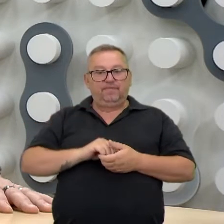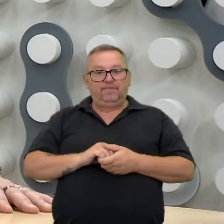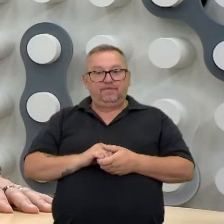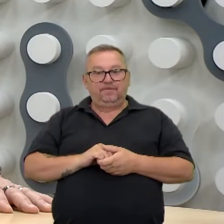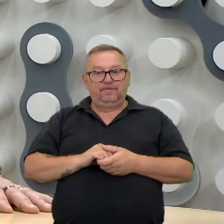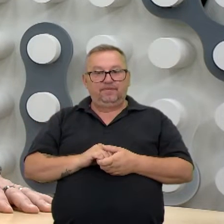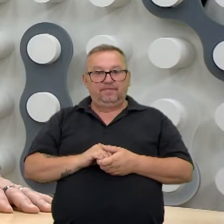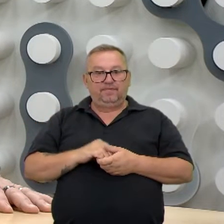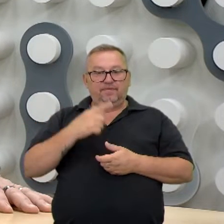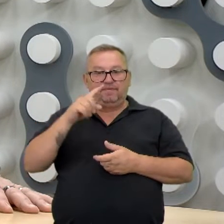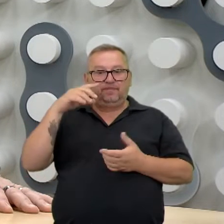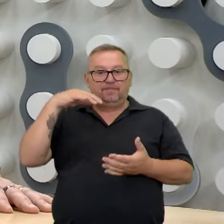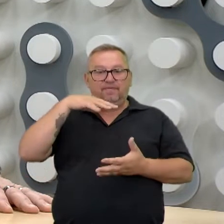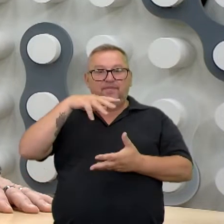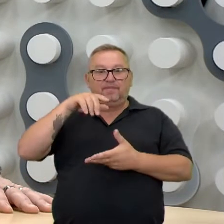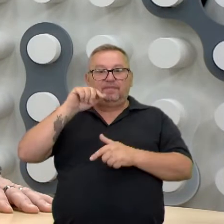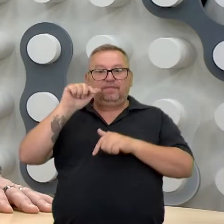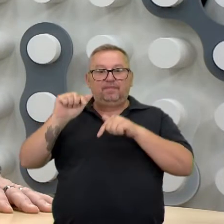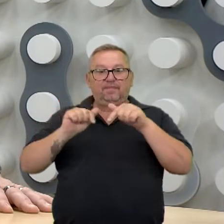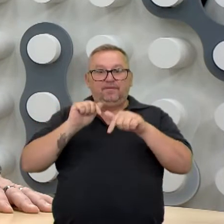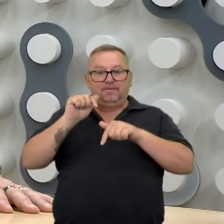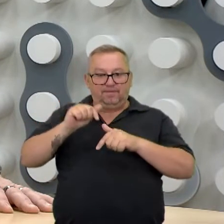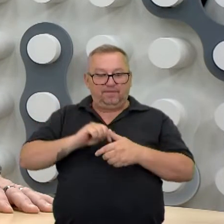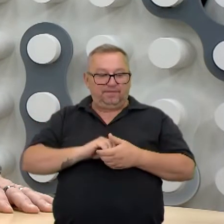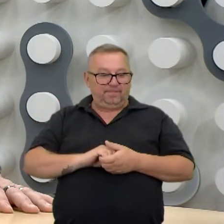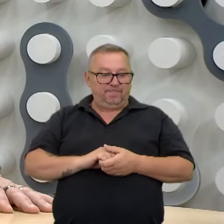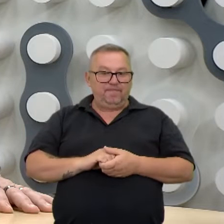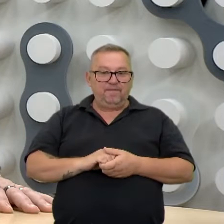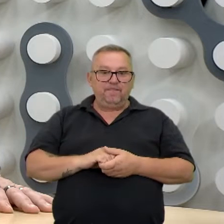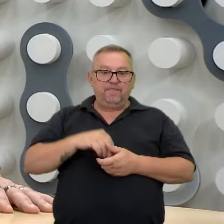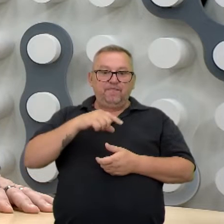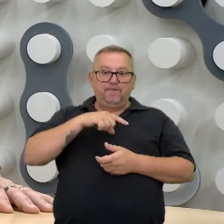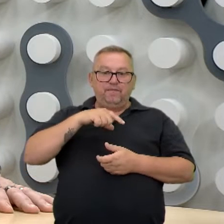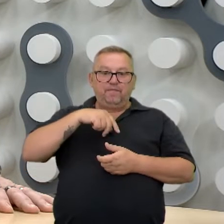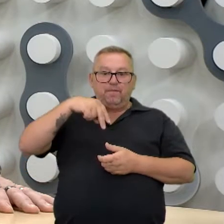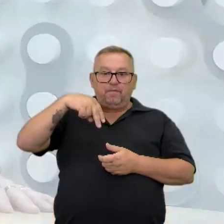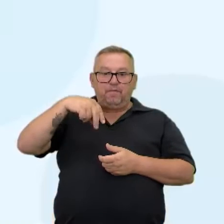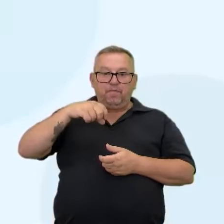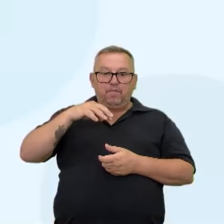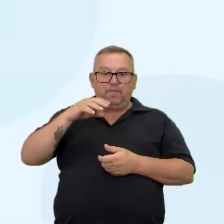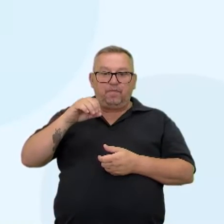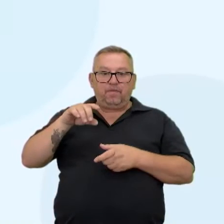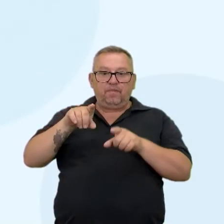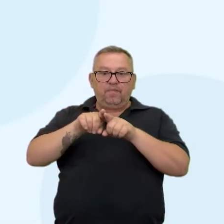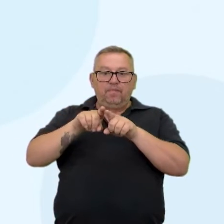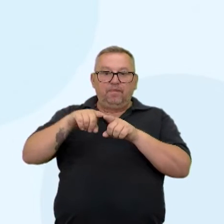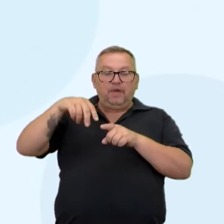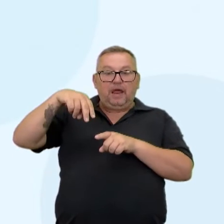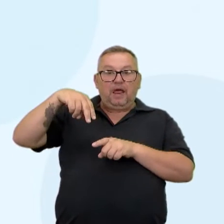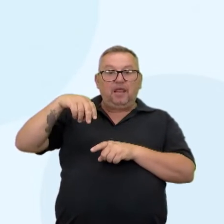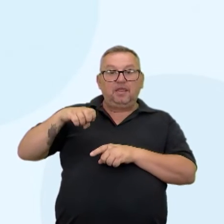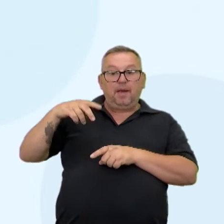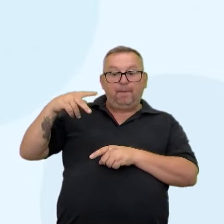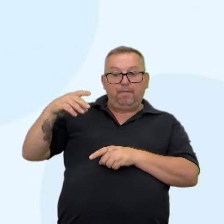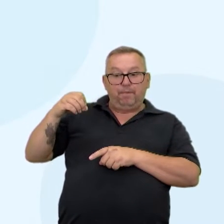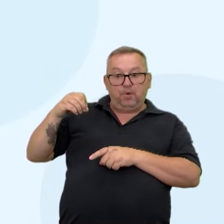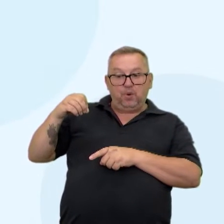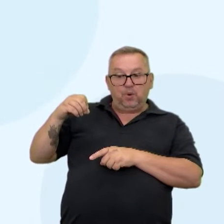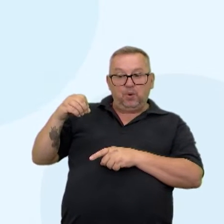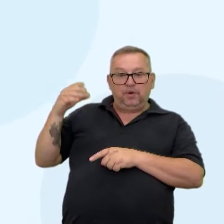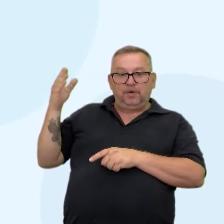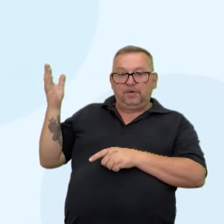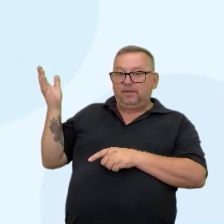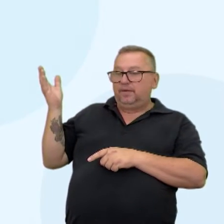seu mundo do trabalho, tá certo, pessoal? Nós temos o NEPO, que é o Núcleo de Estudo, tá aí na tela para